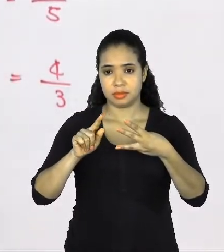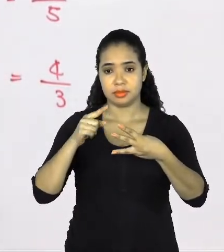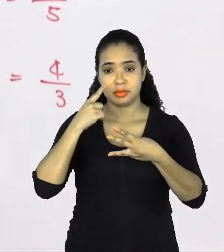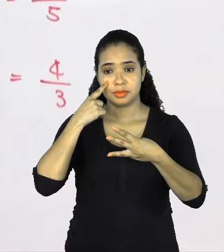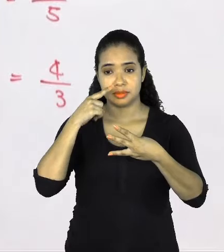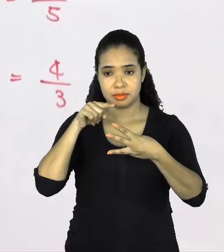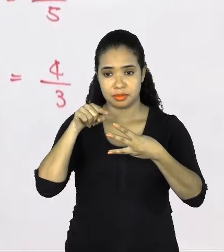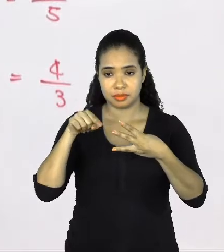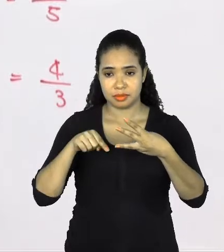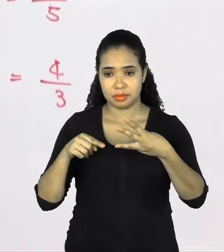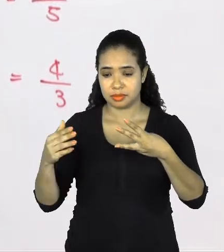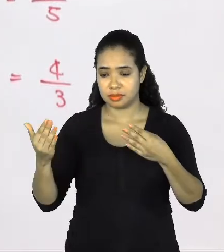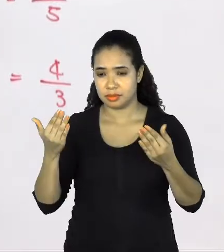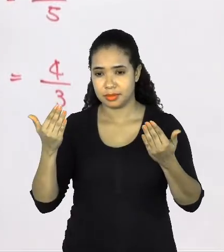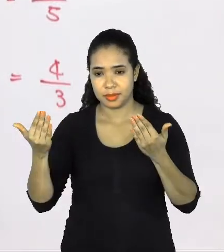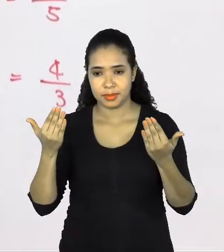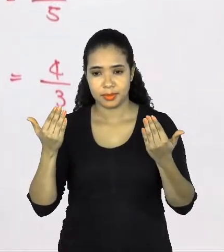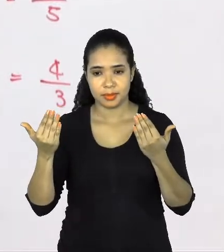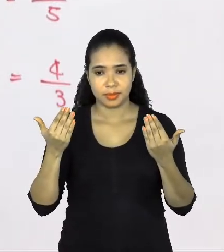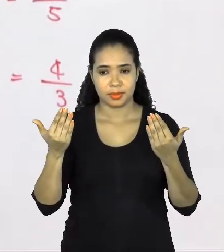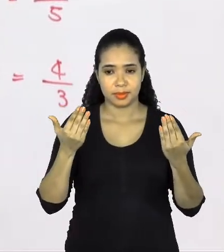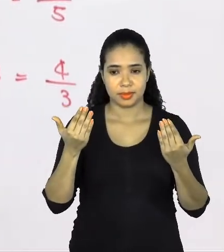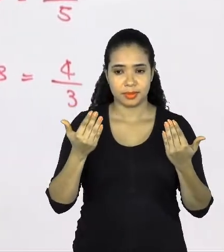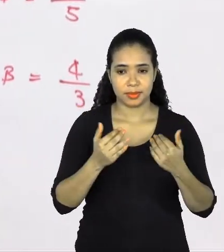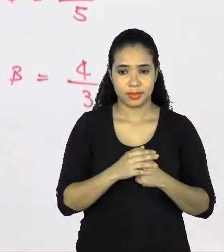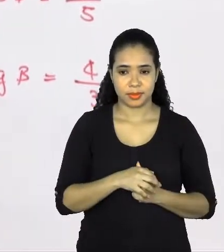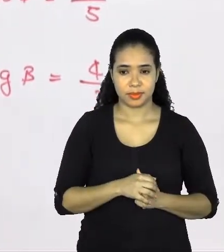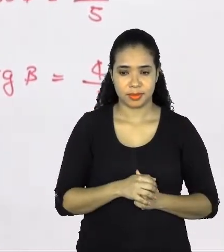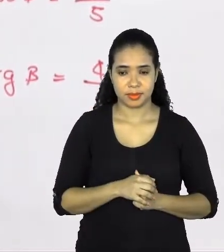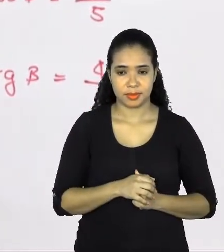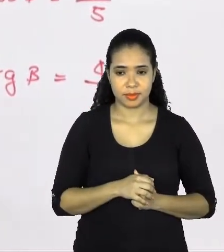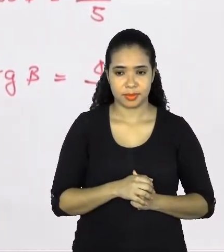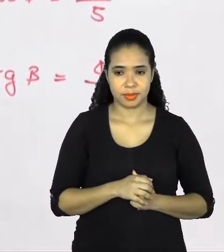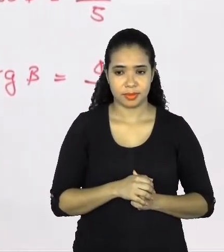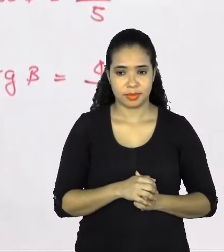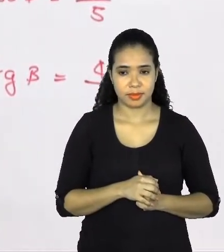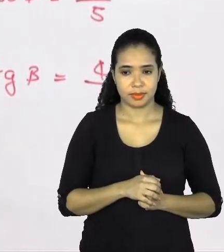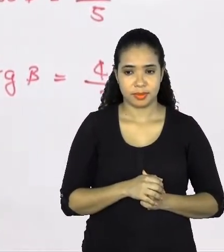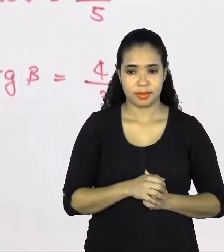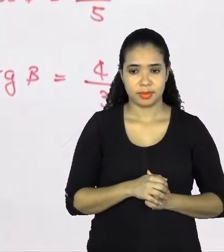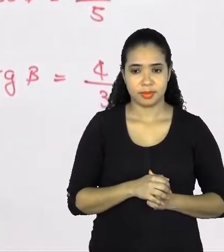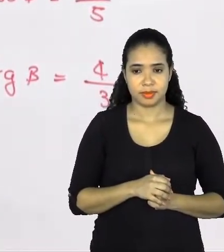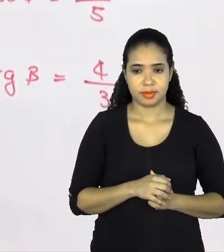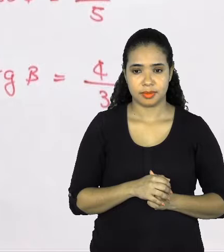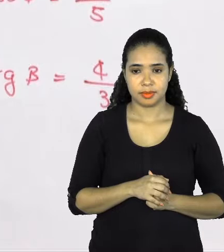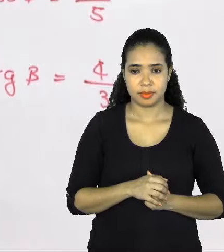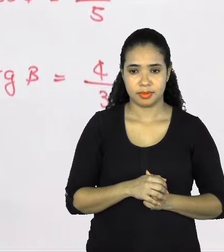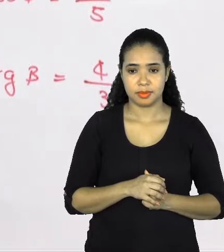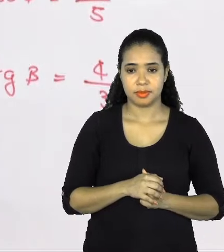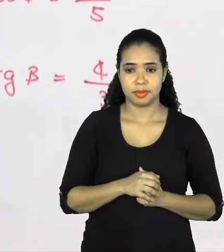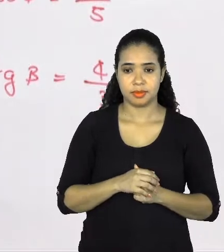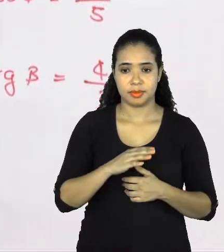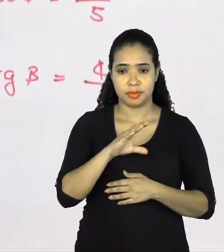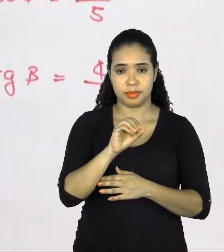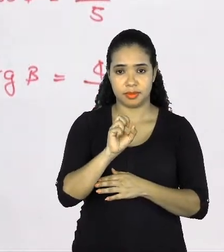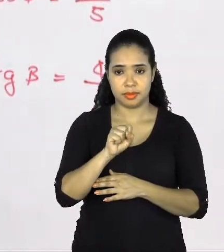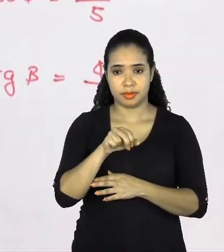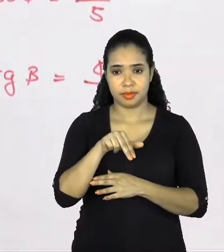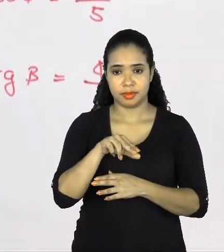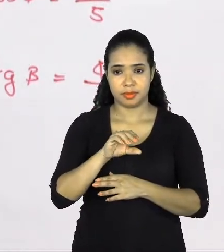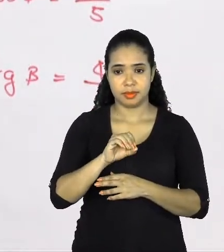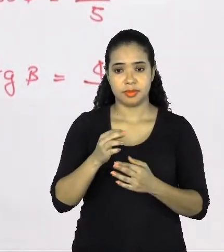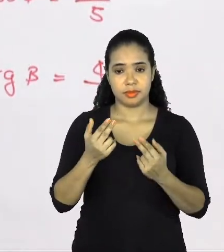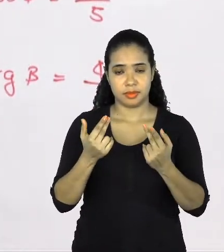outro. Tudo bem? Então, se equivalem. Cosseno desse ângulo é o seno